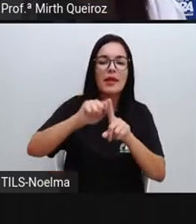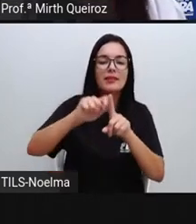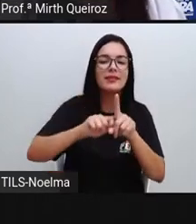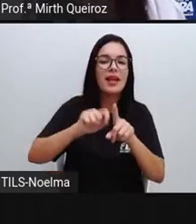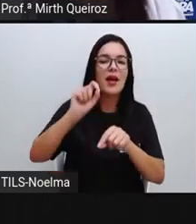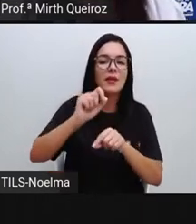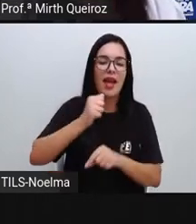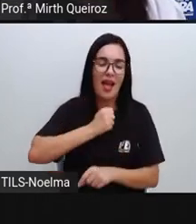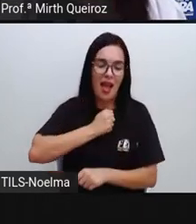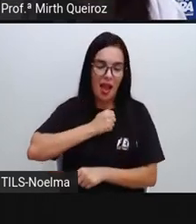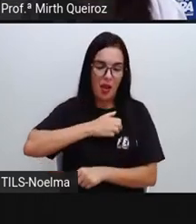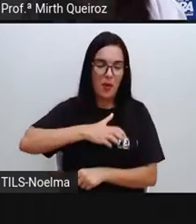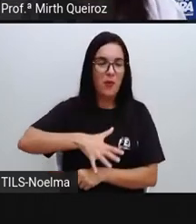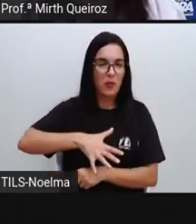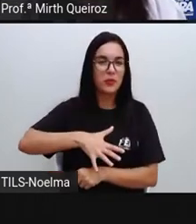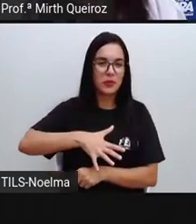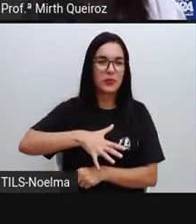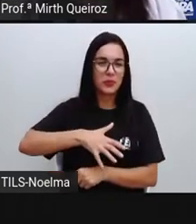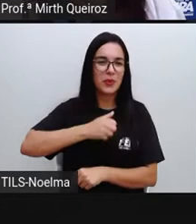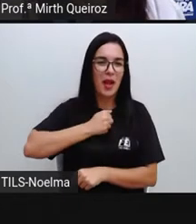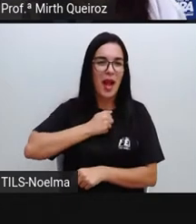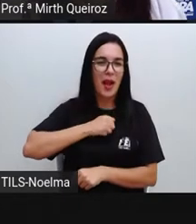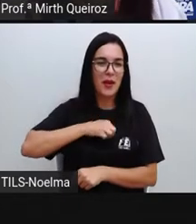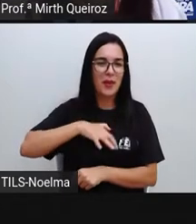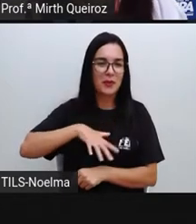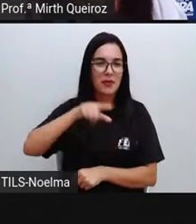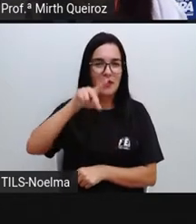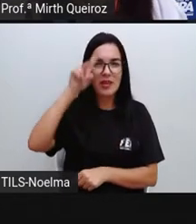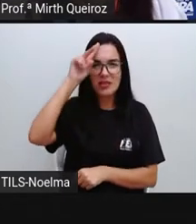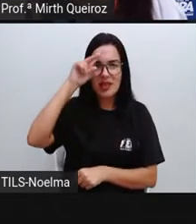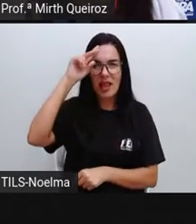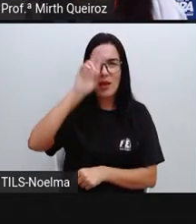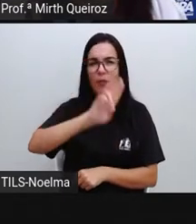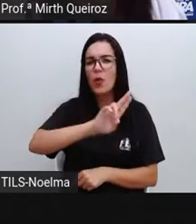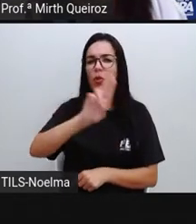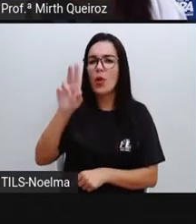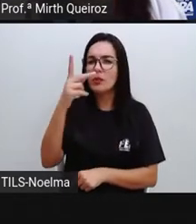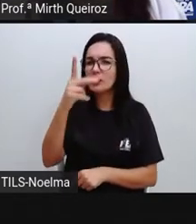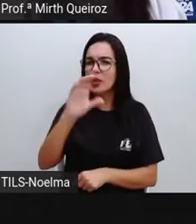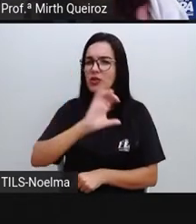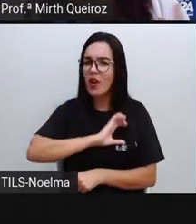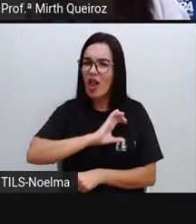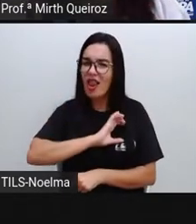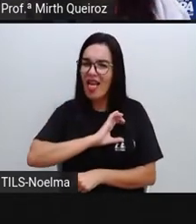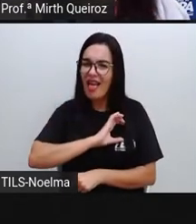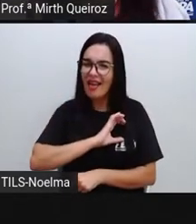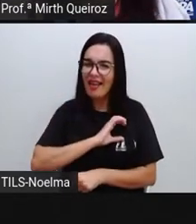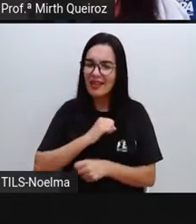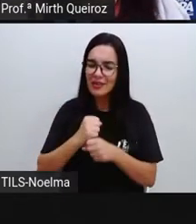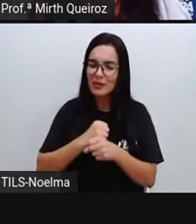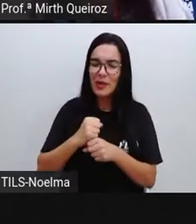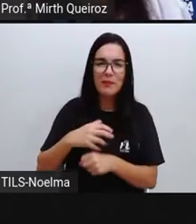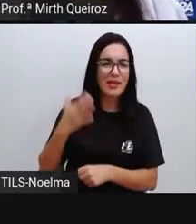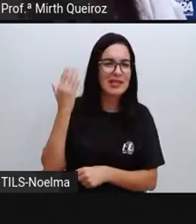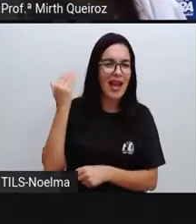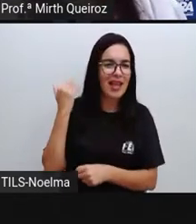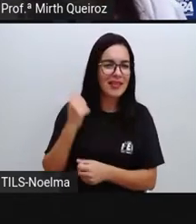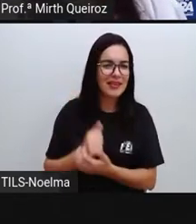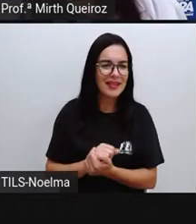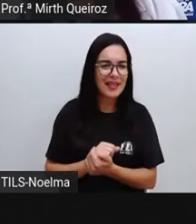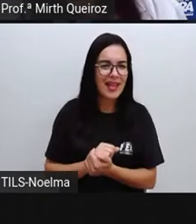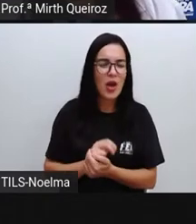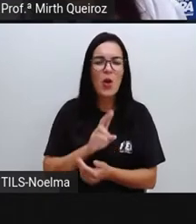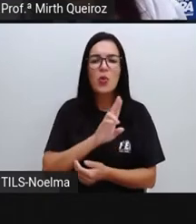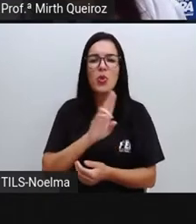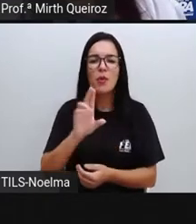de agosto, né? Julho para agosto. Você lembra o nome dos seus colegas do ano anterior? E o nome dos